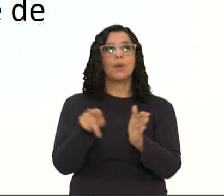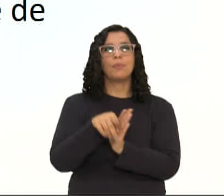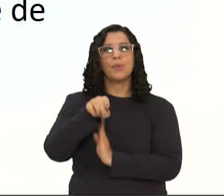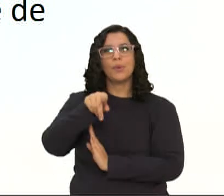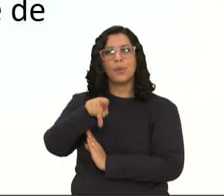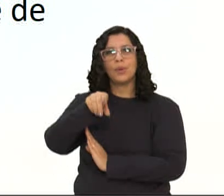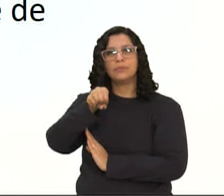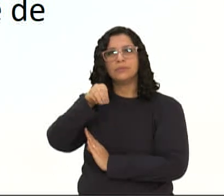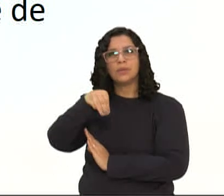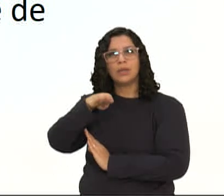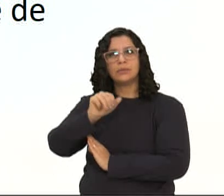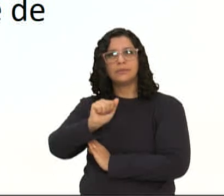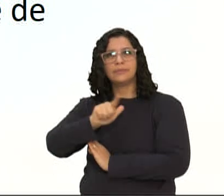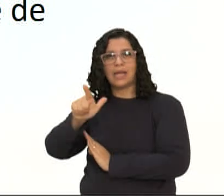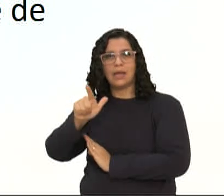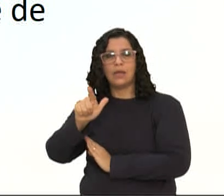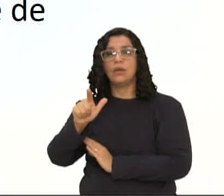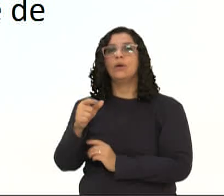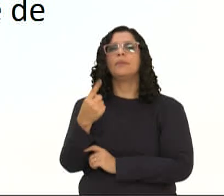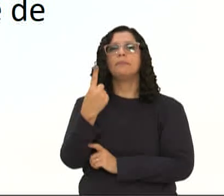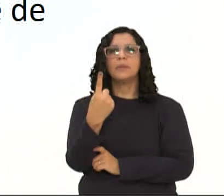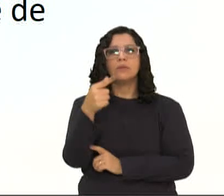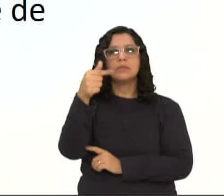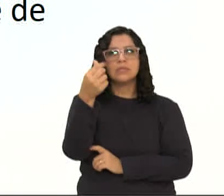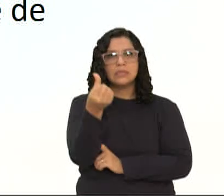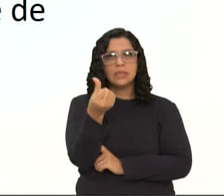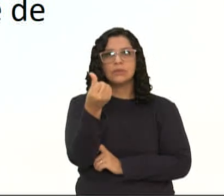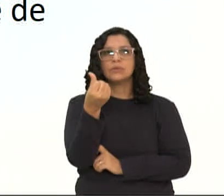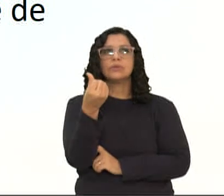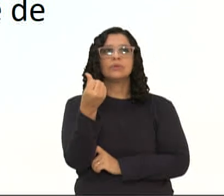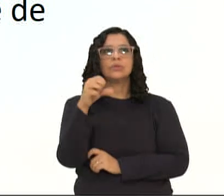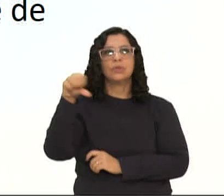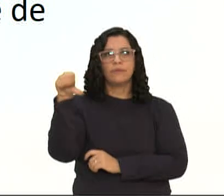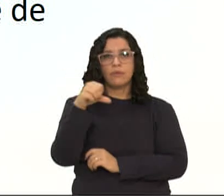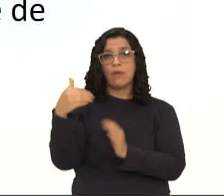Pombal, que viveu entre 1699 e